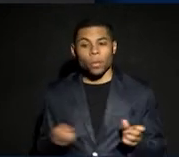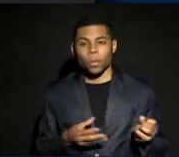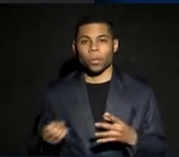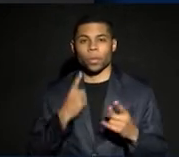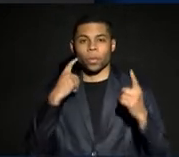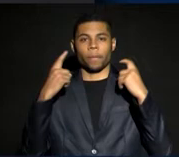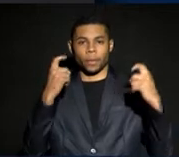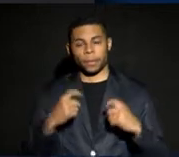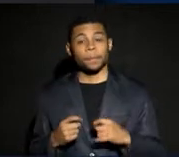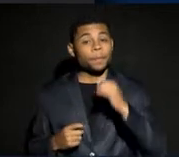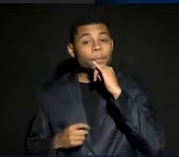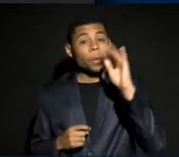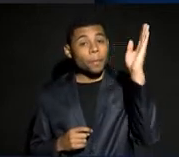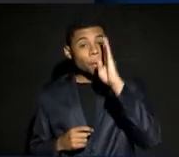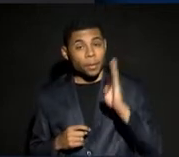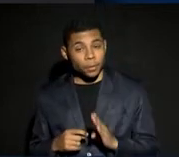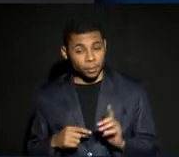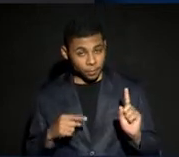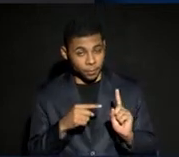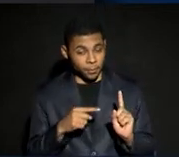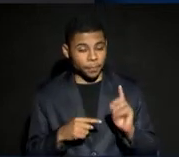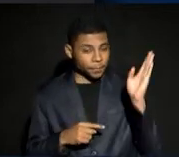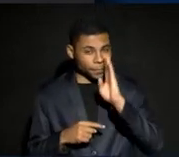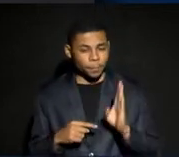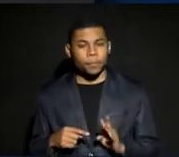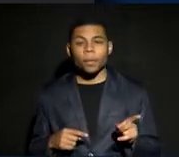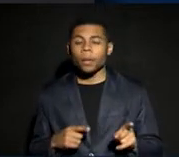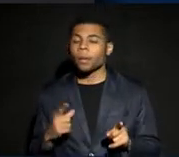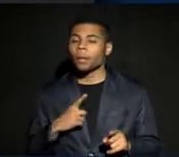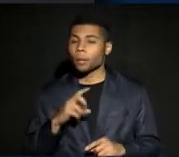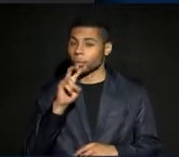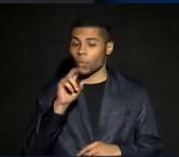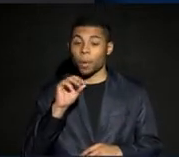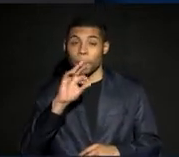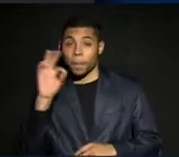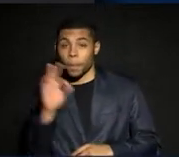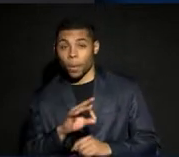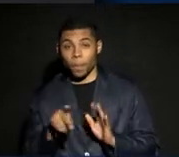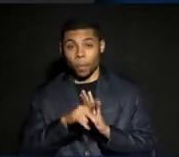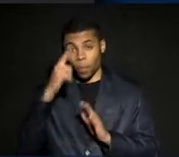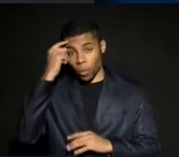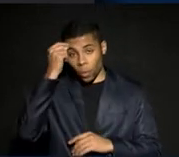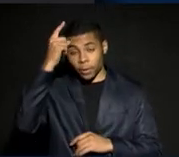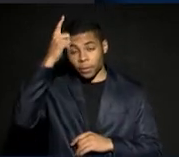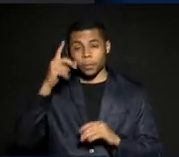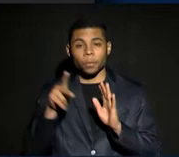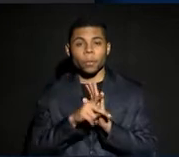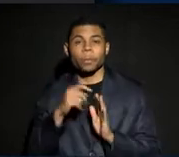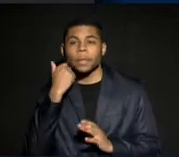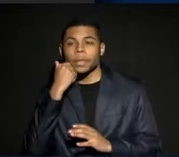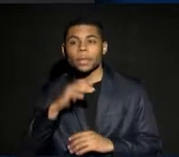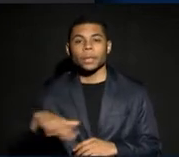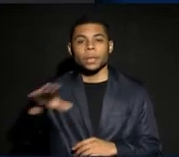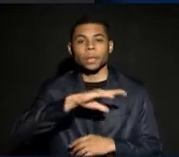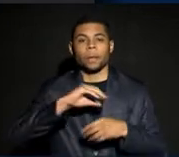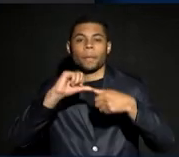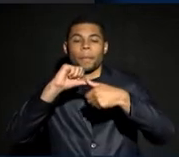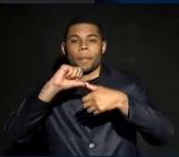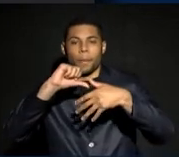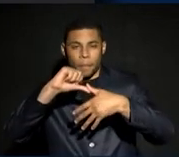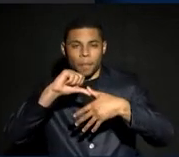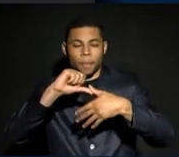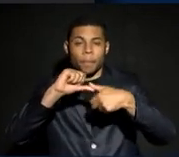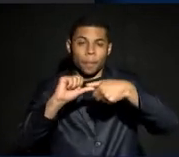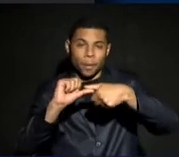inovação. O Brasil, ele produz 50% do conhecimento científico da América Latina. E